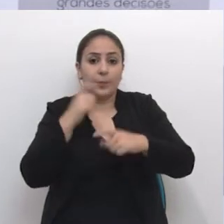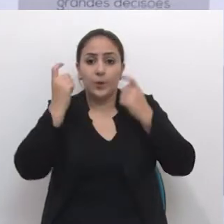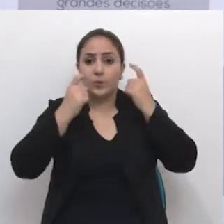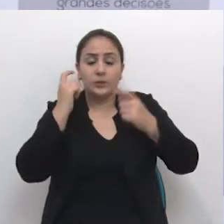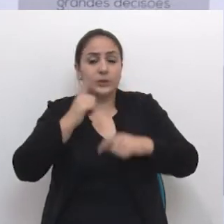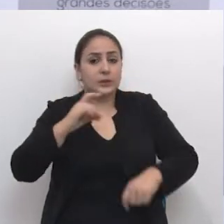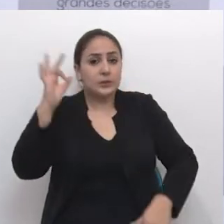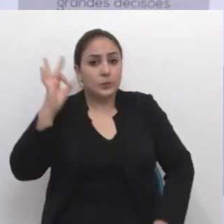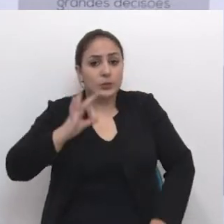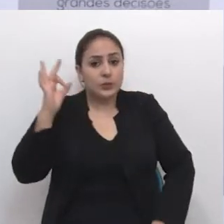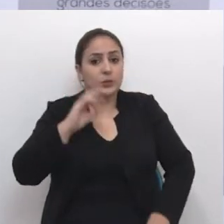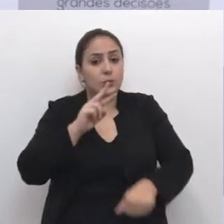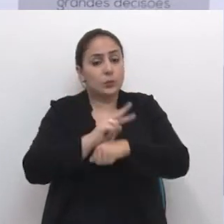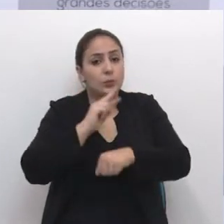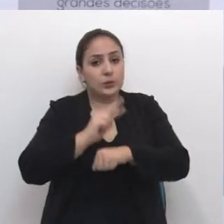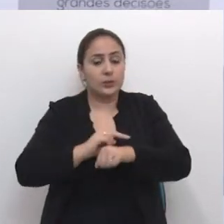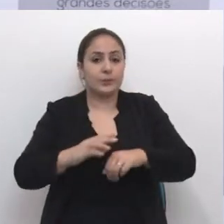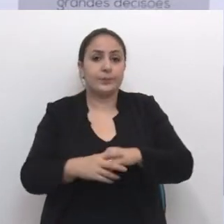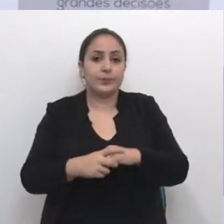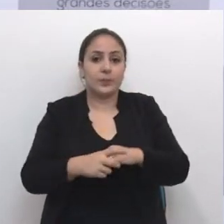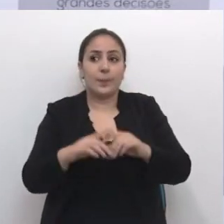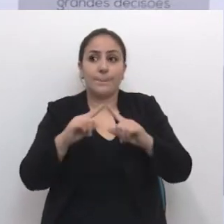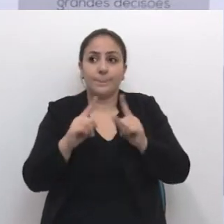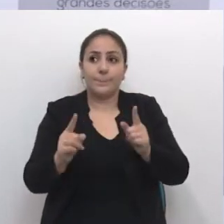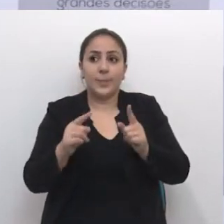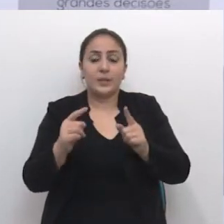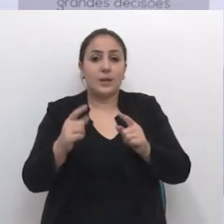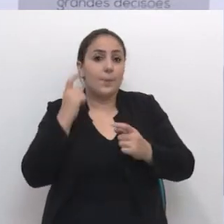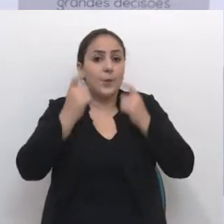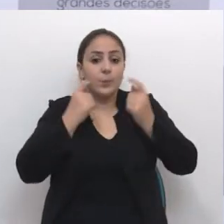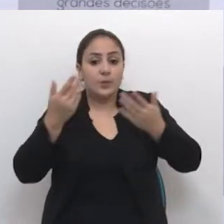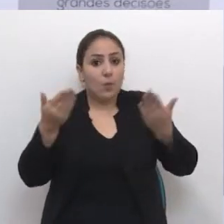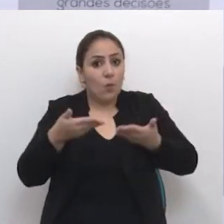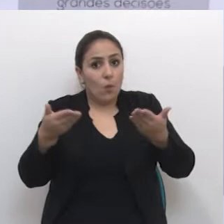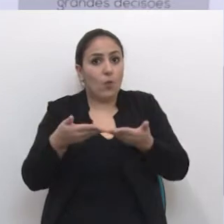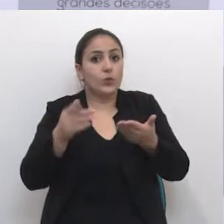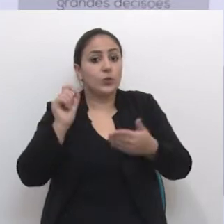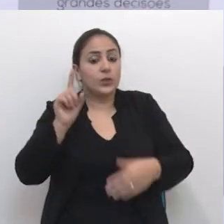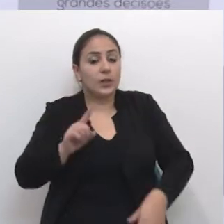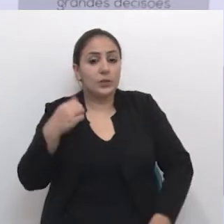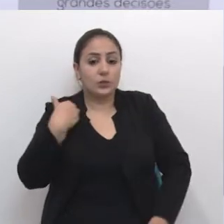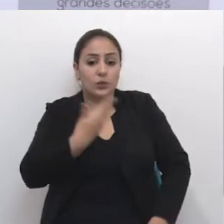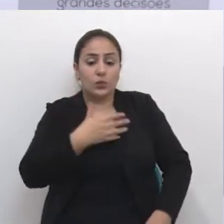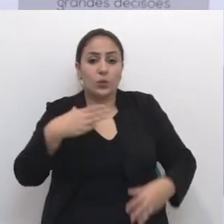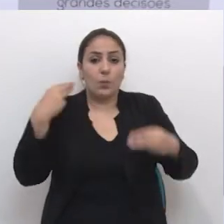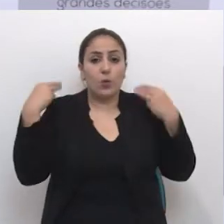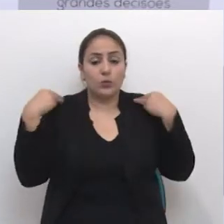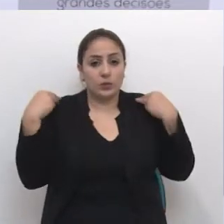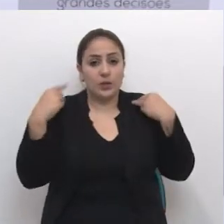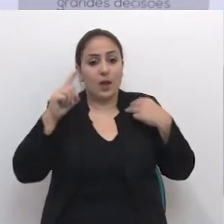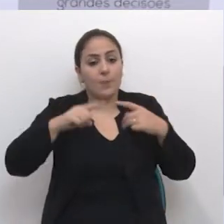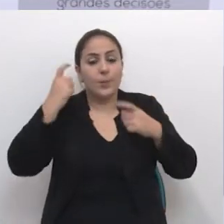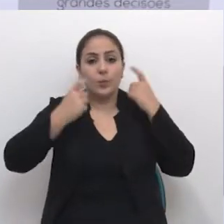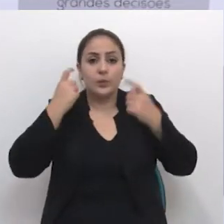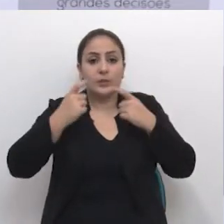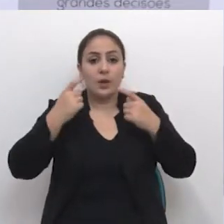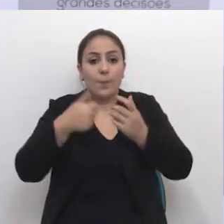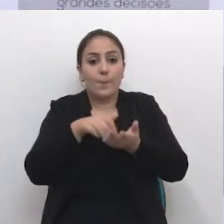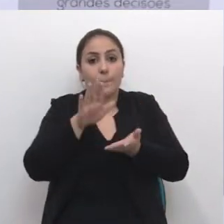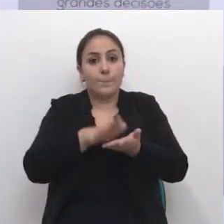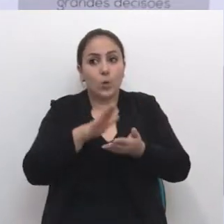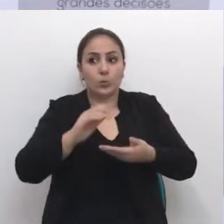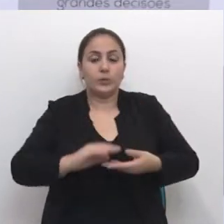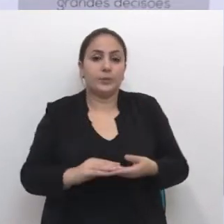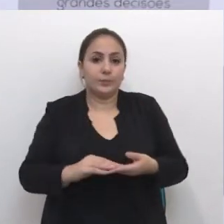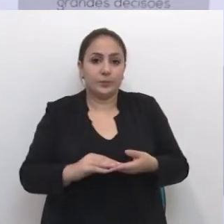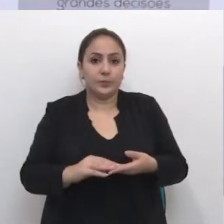estar 100% cuidando no trânsito. Mas a maior preocupação hoje dos nossos motoristas é a preocupação com as